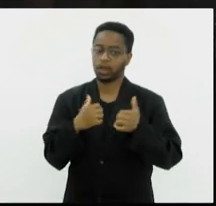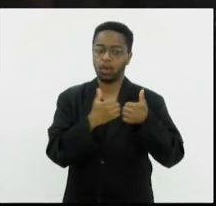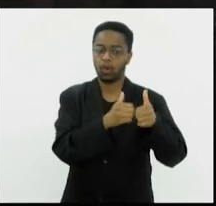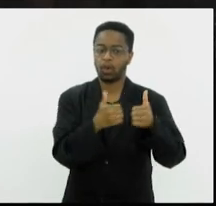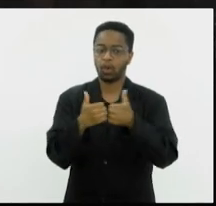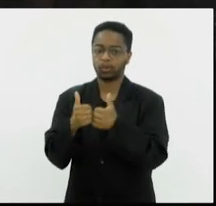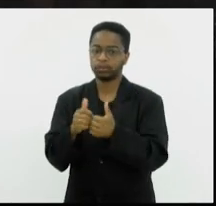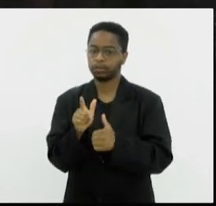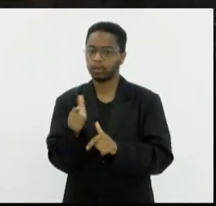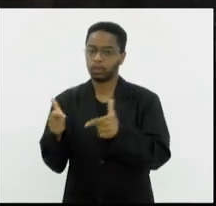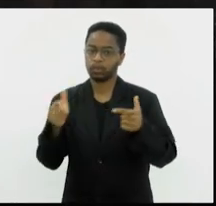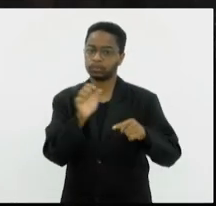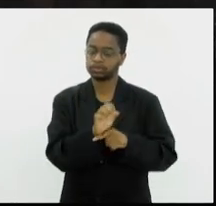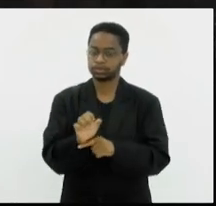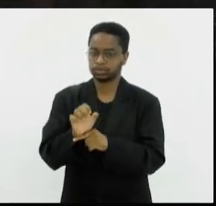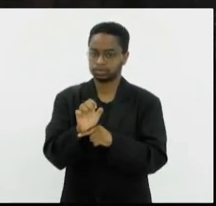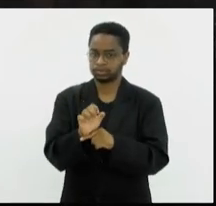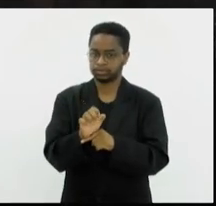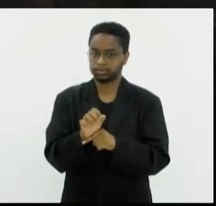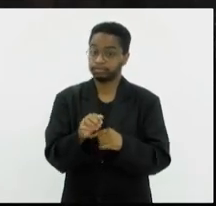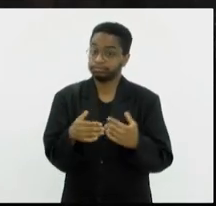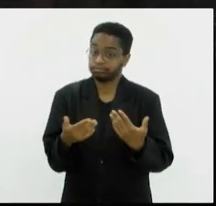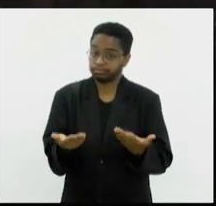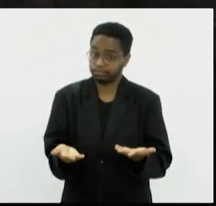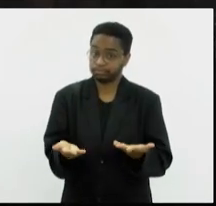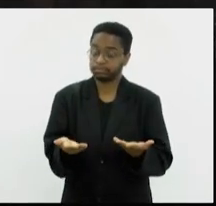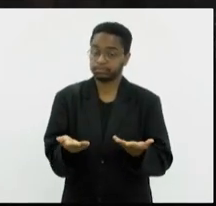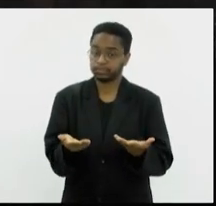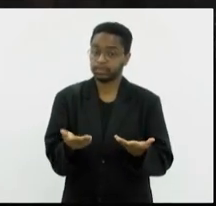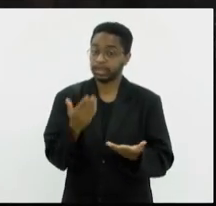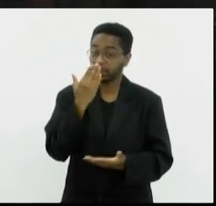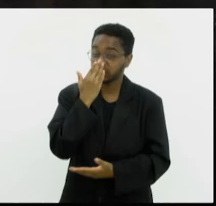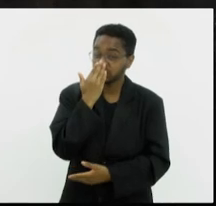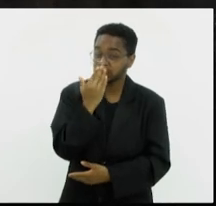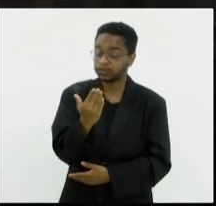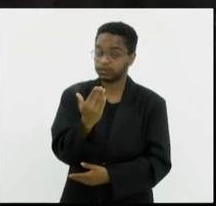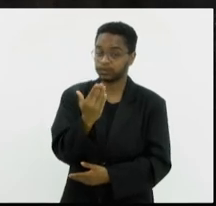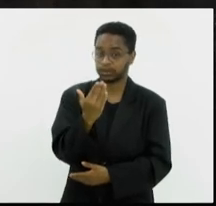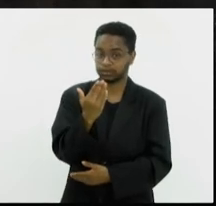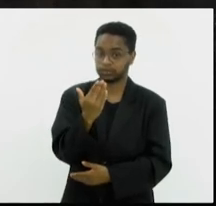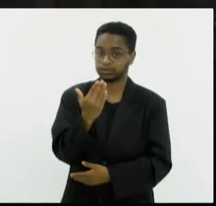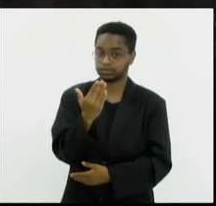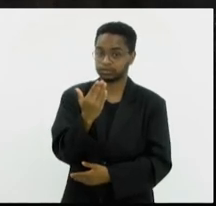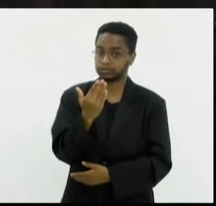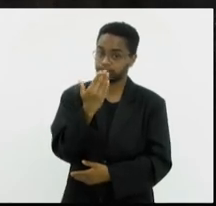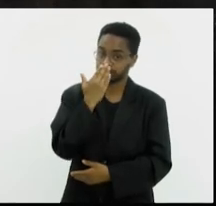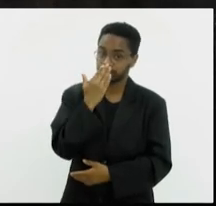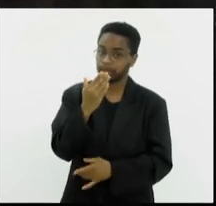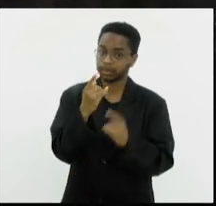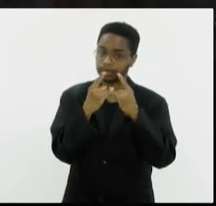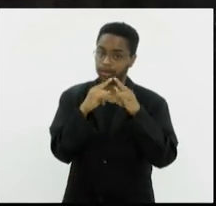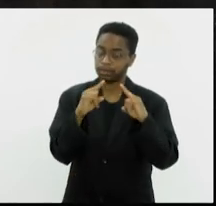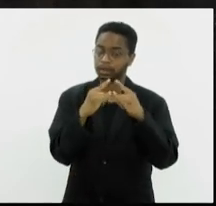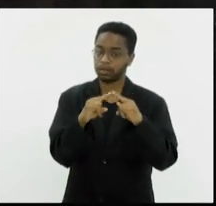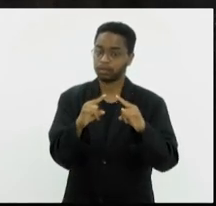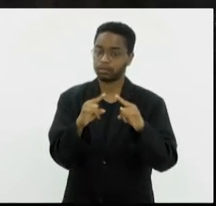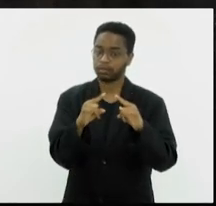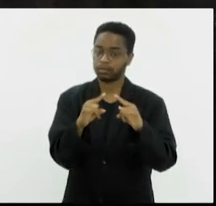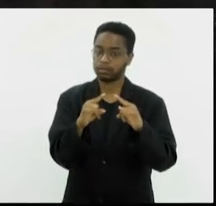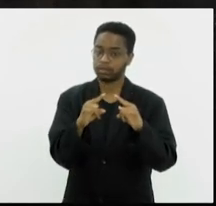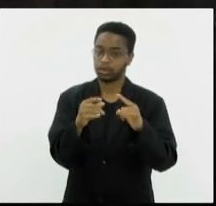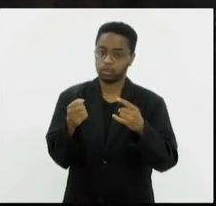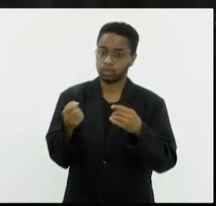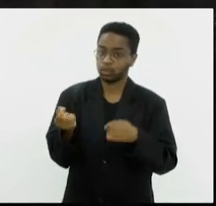nosso Estado né em frente em frente ao terminal que acaba de ser